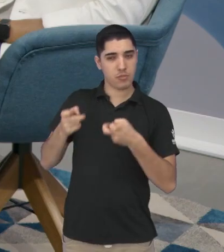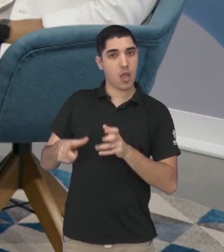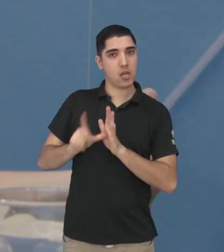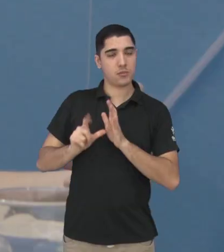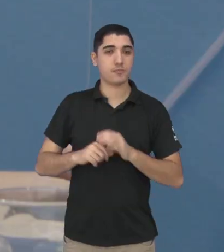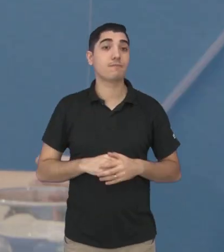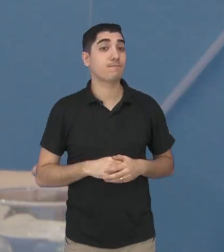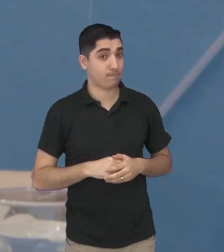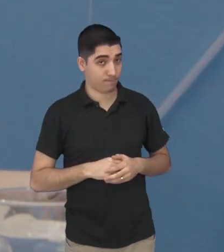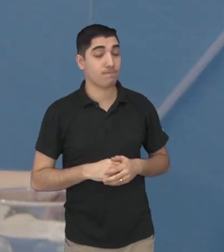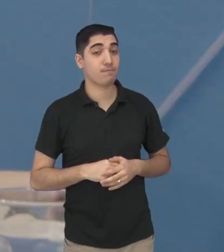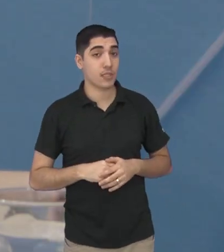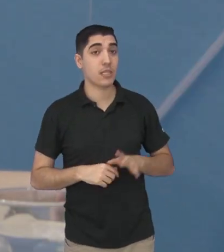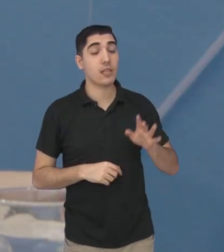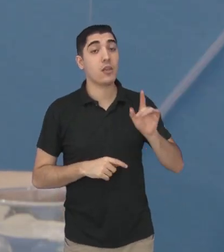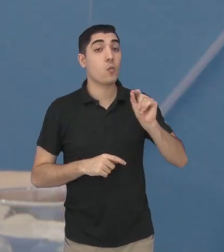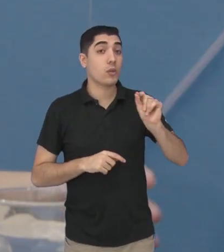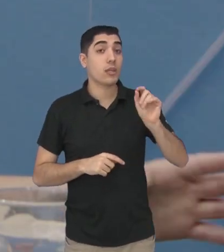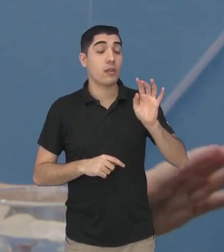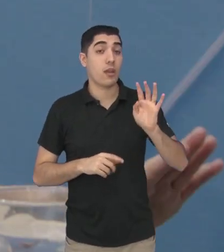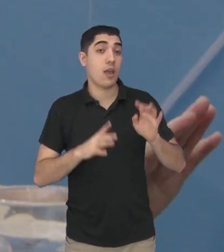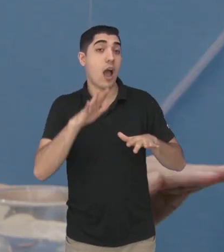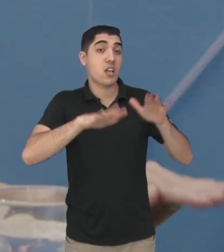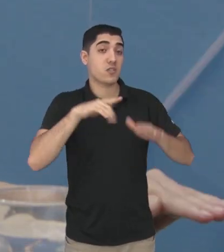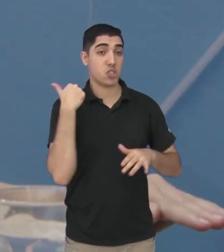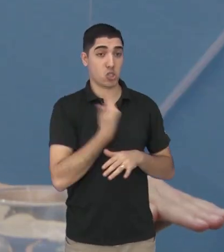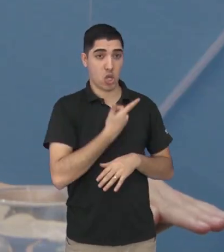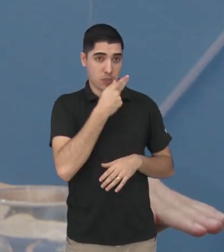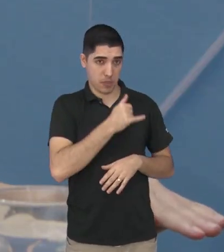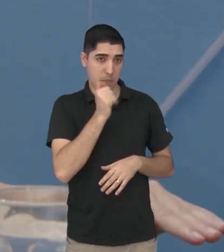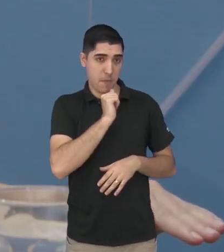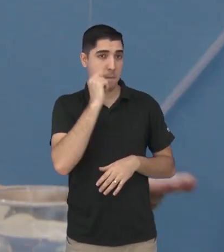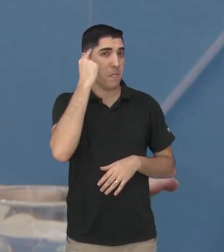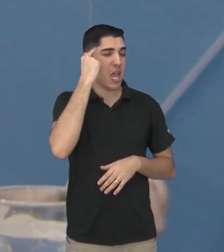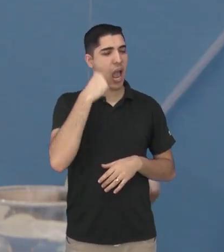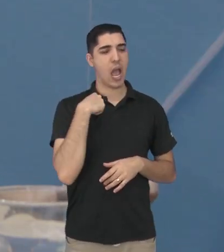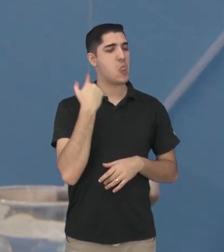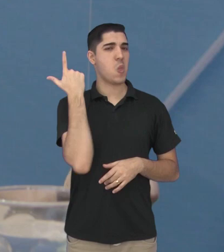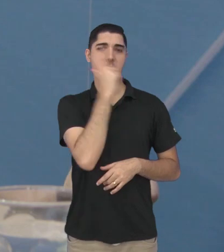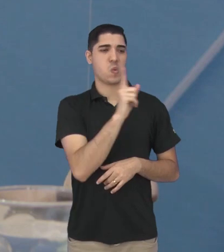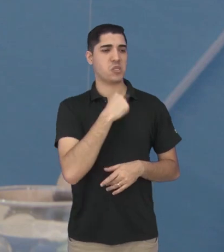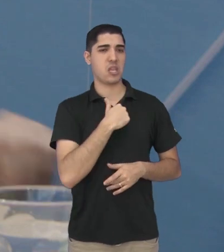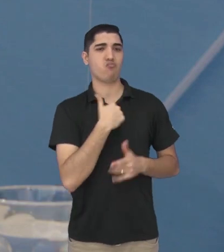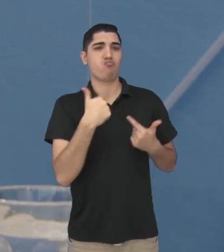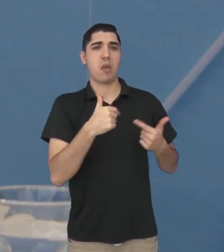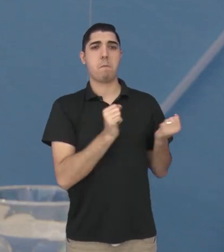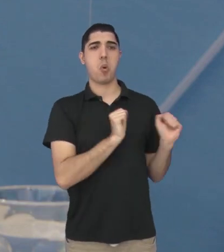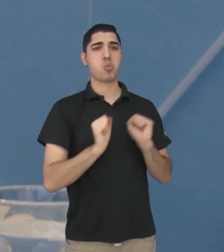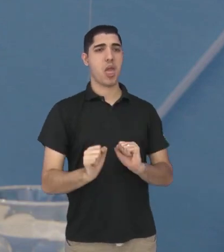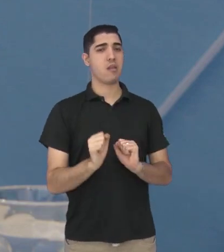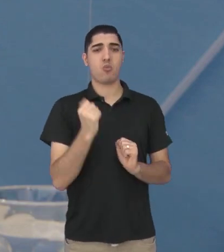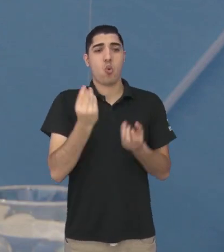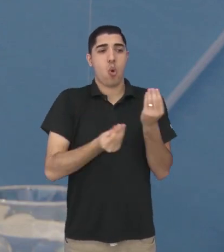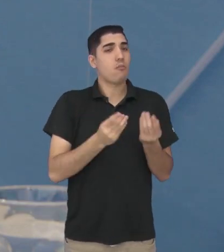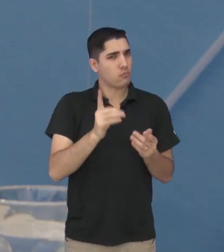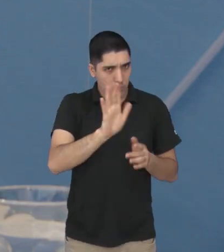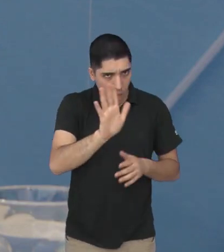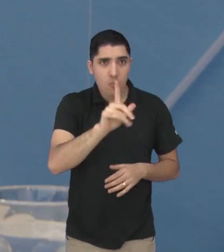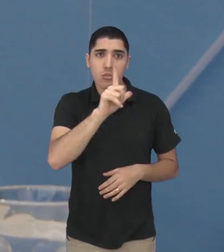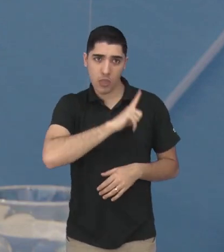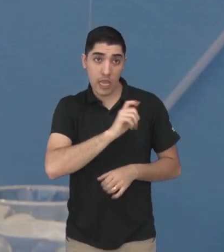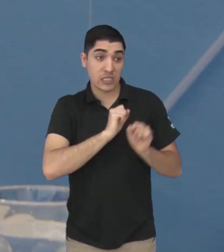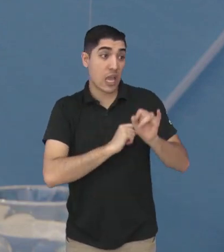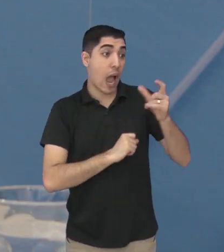interessante, porque às vezes a gente tem a sensação que nós, pais, não temos esse poder, mas nós temos. E é muito interessante, porque o